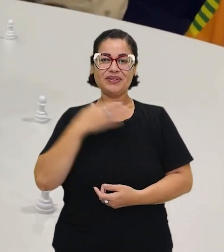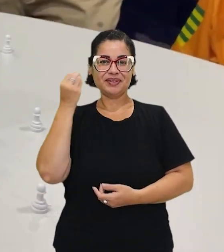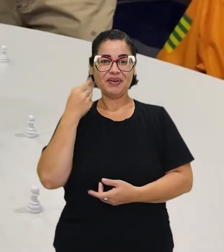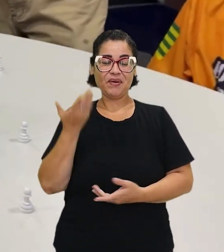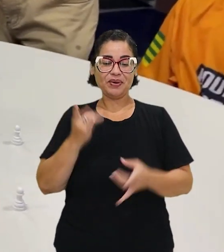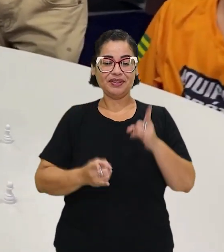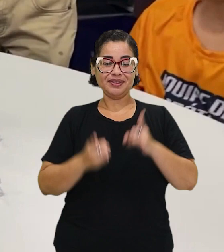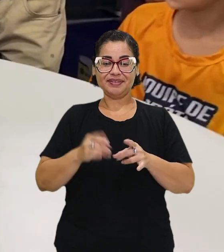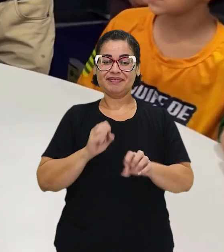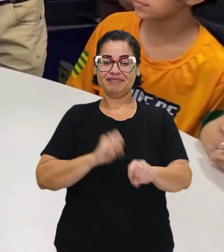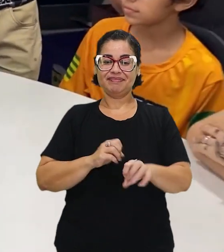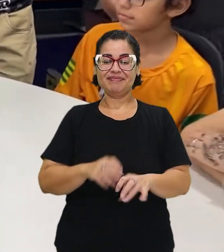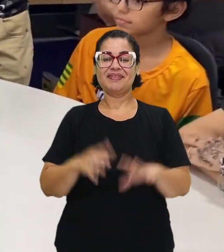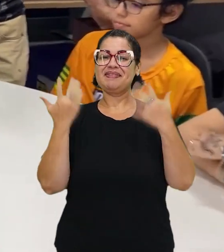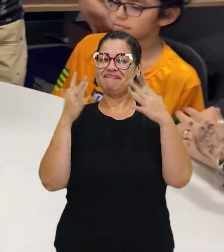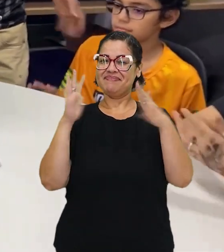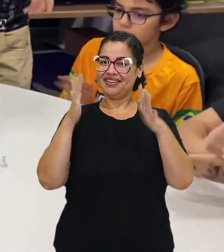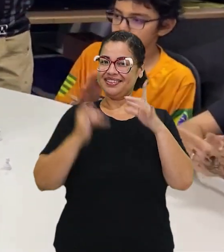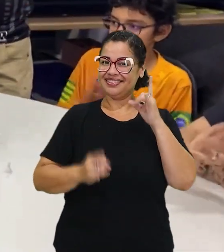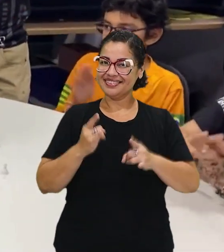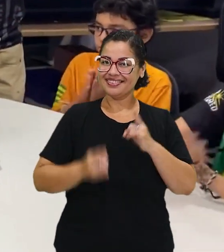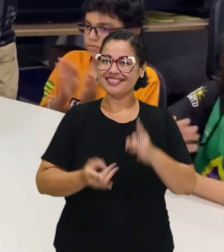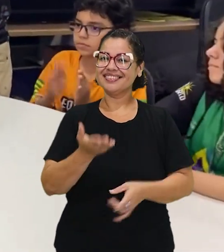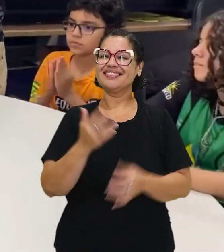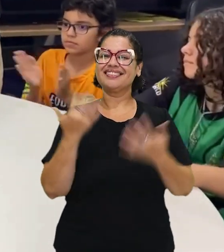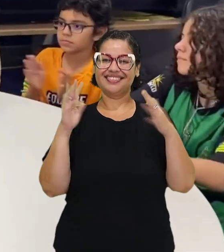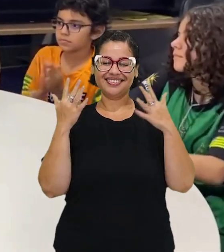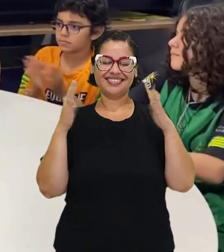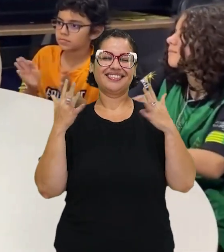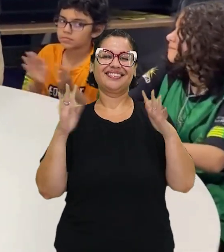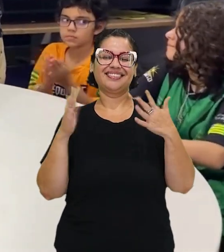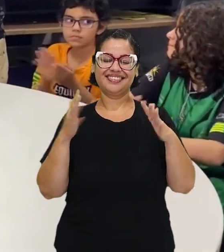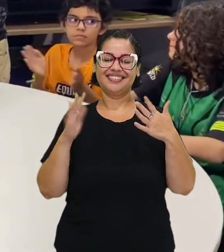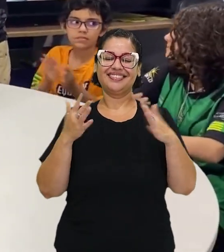de hoje? Palmas pro robô Otto!